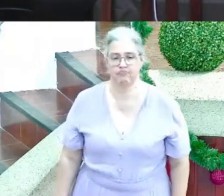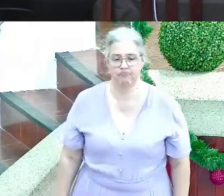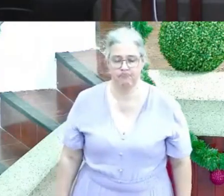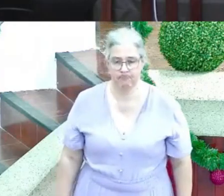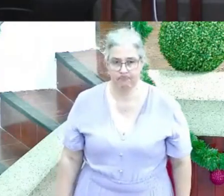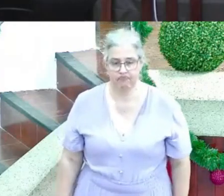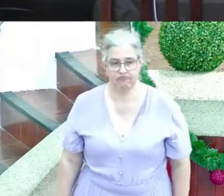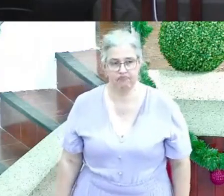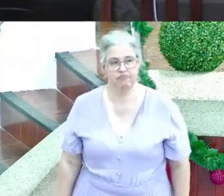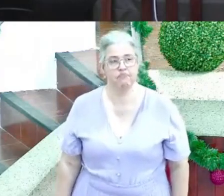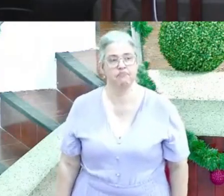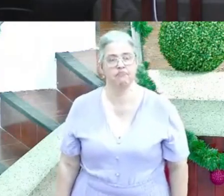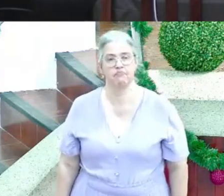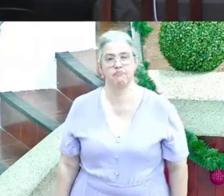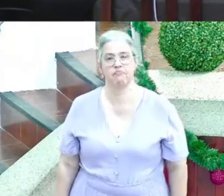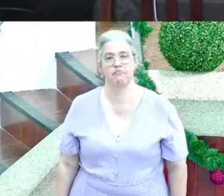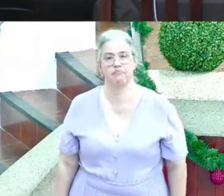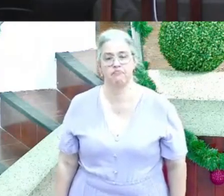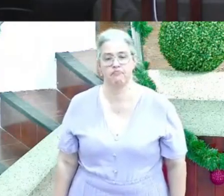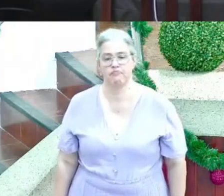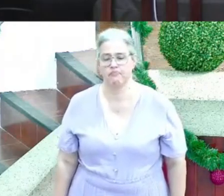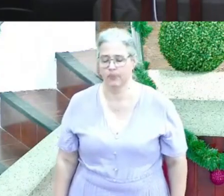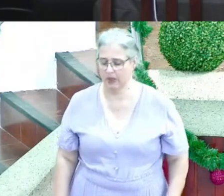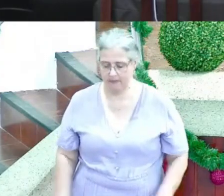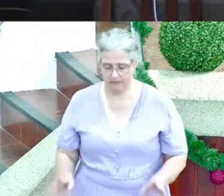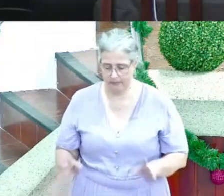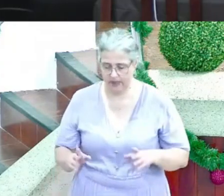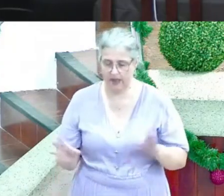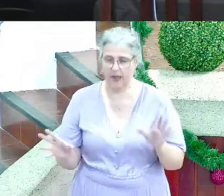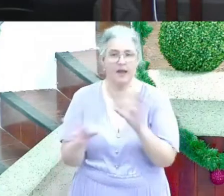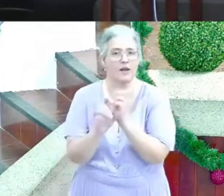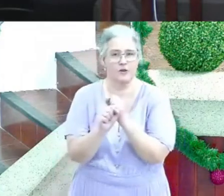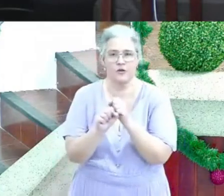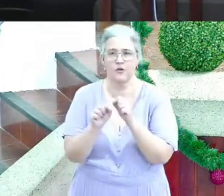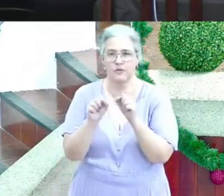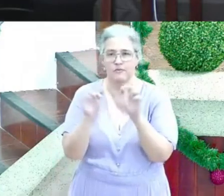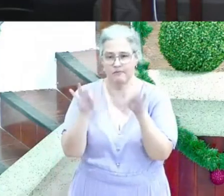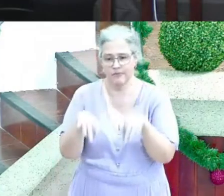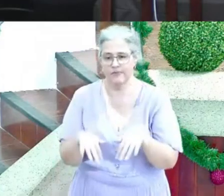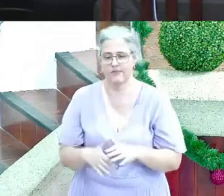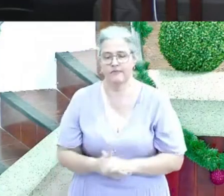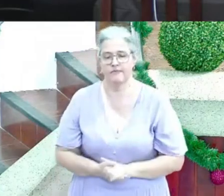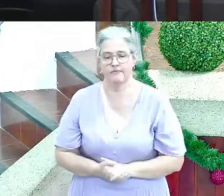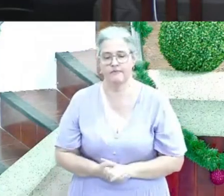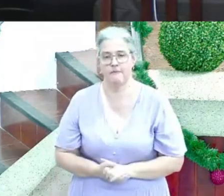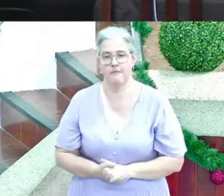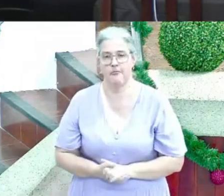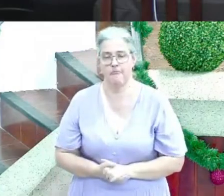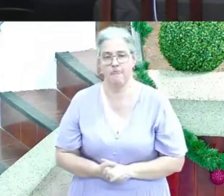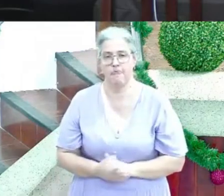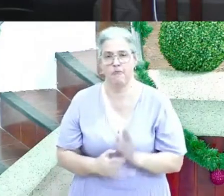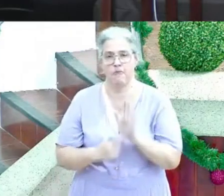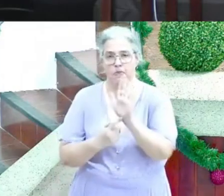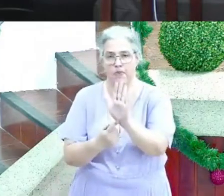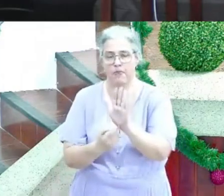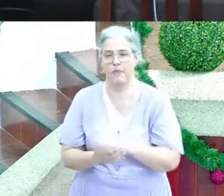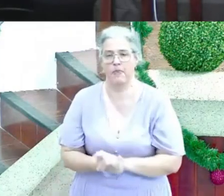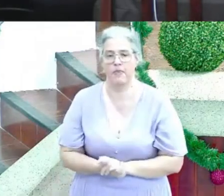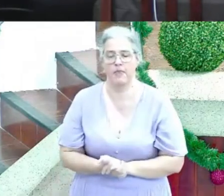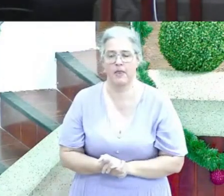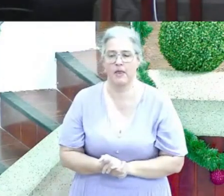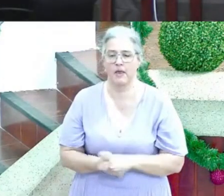povo. Aplicações finais para todos nós. O texto nos ensina sobre